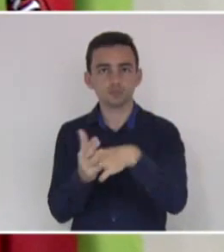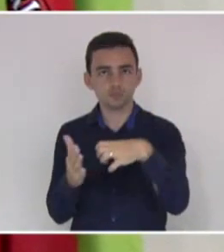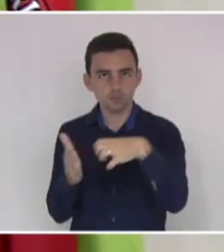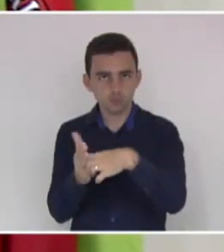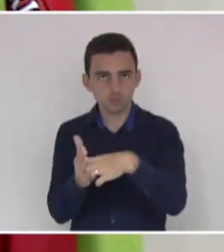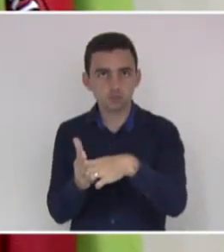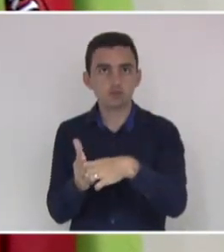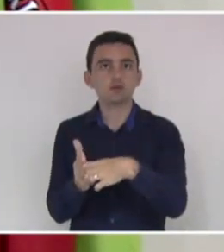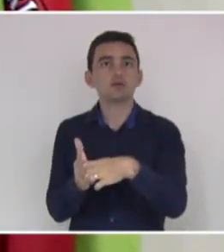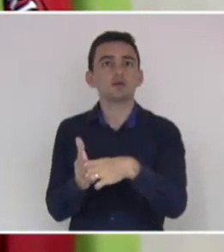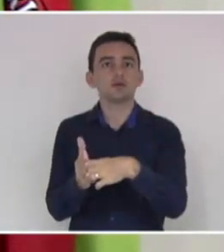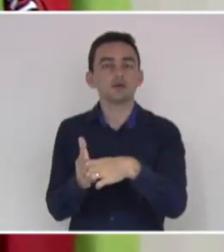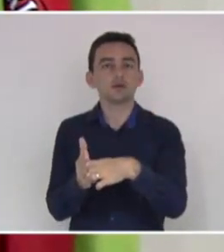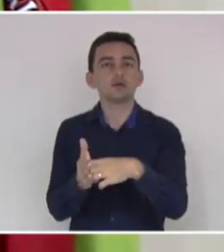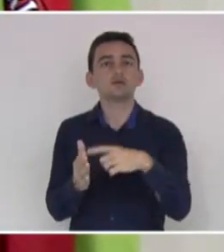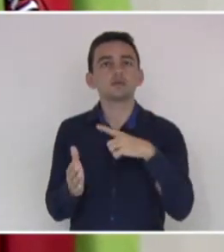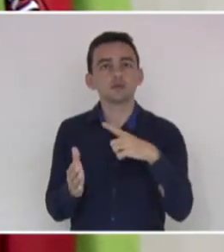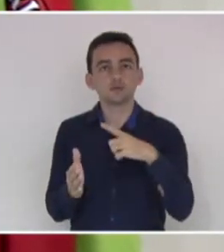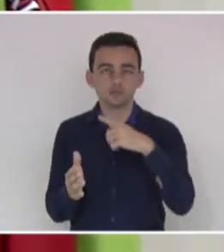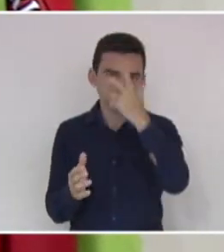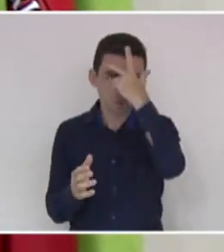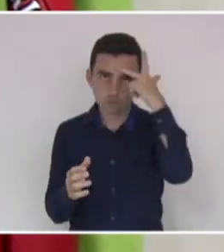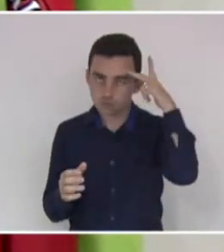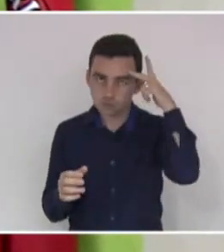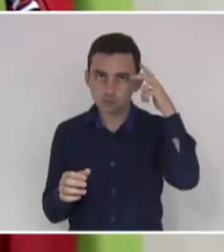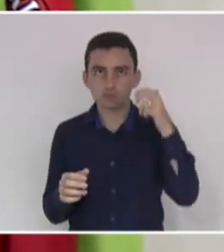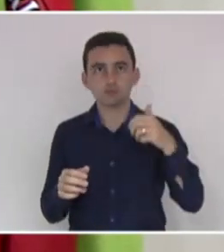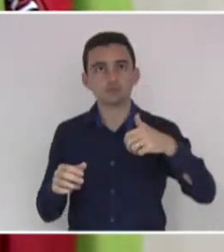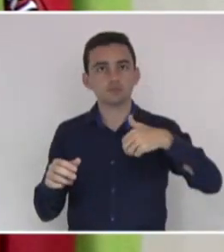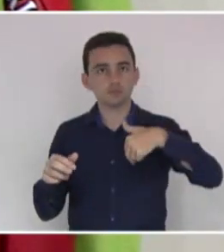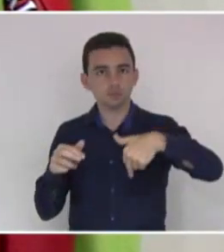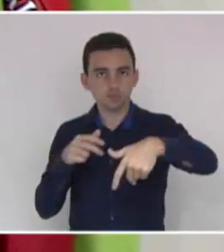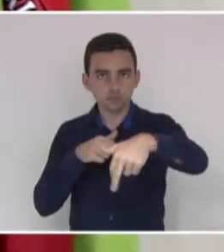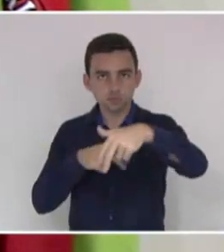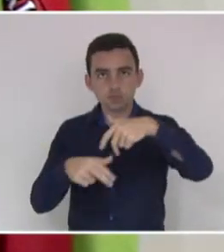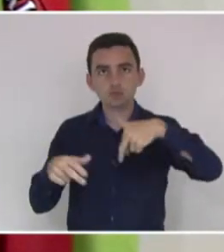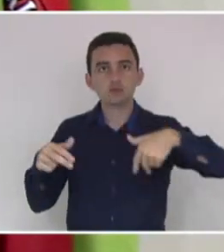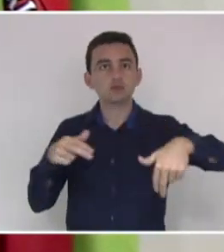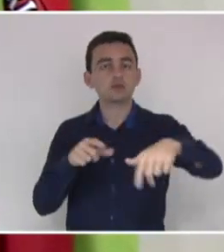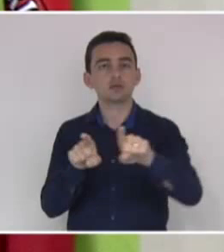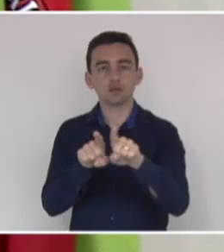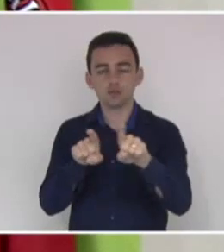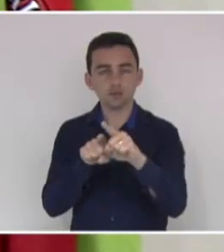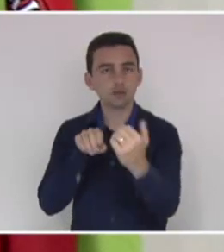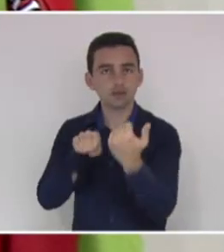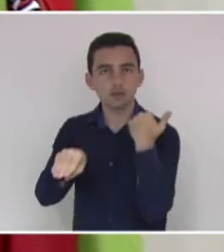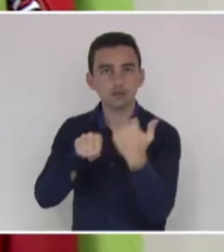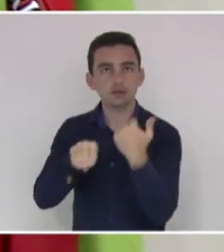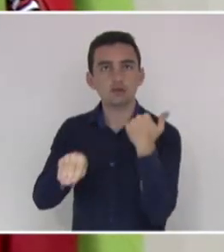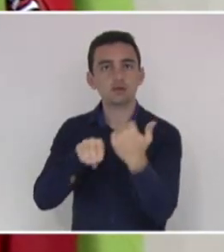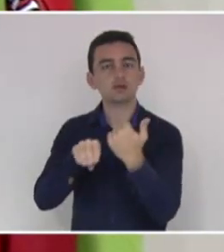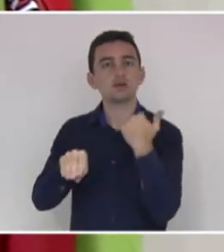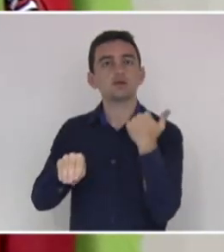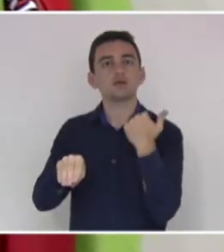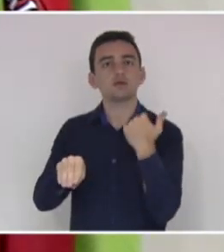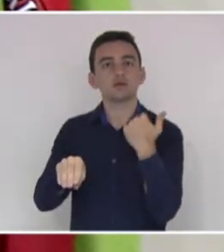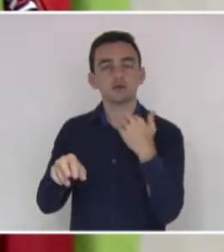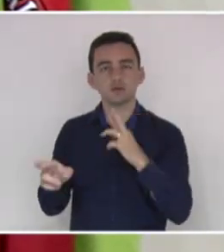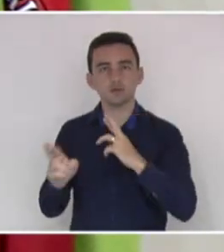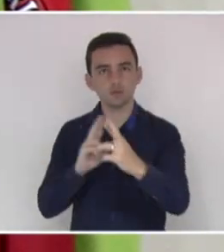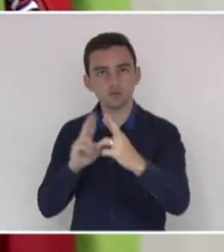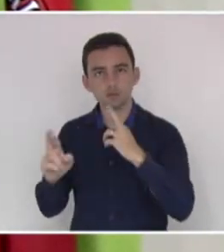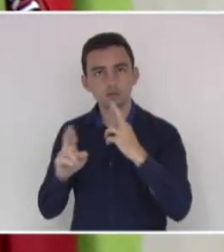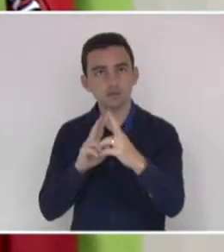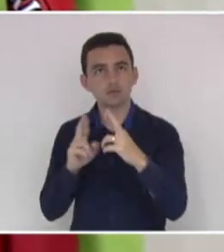bairro e as pessoas que trafegam, os veículos que trafegam pela rodovia. E tem